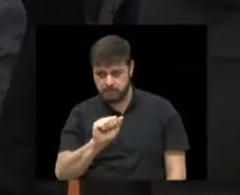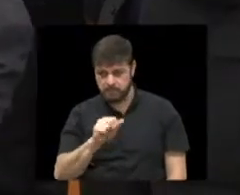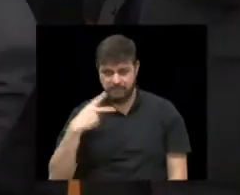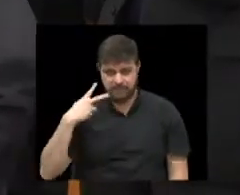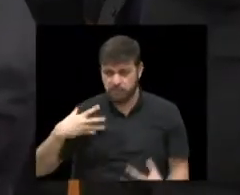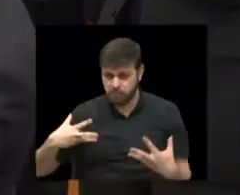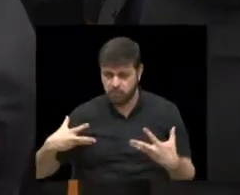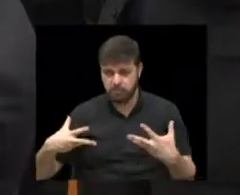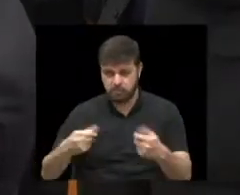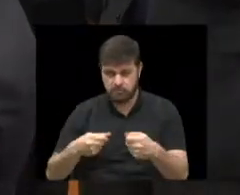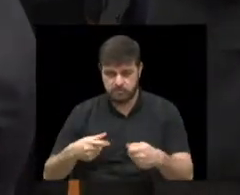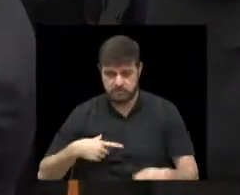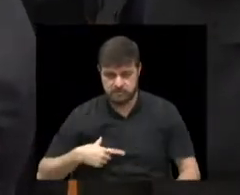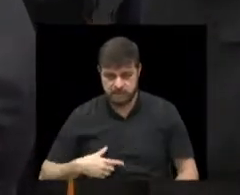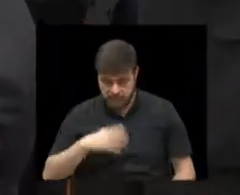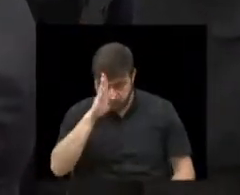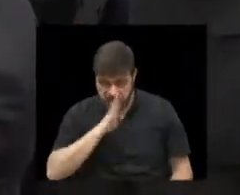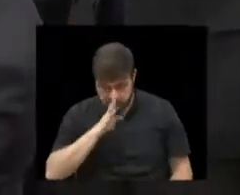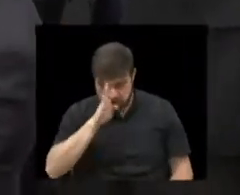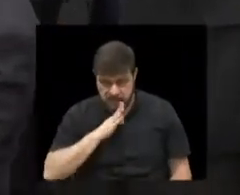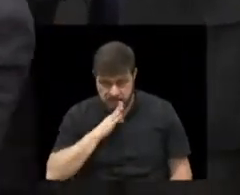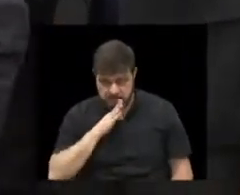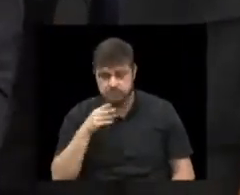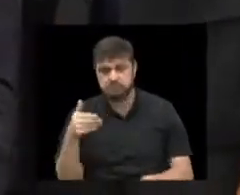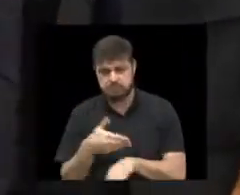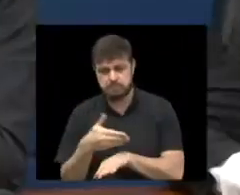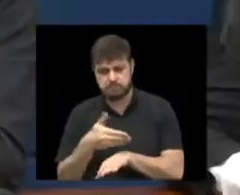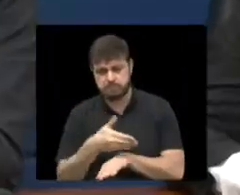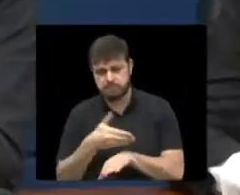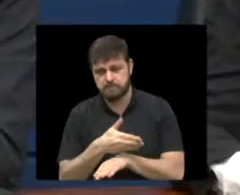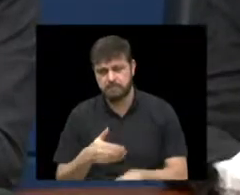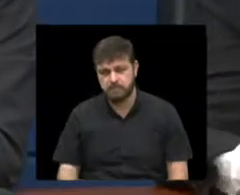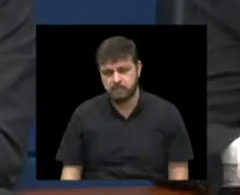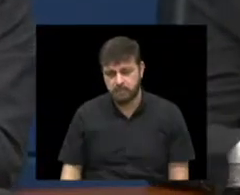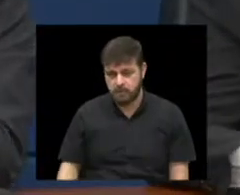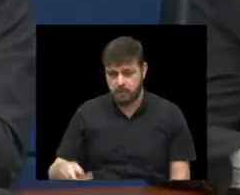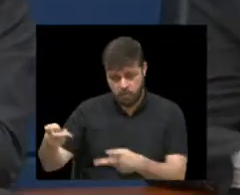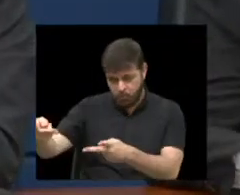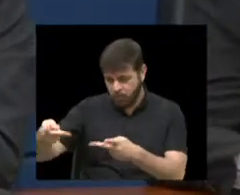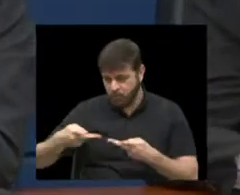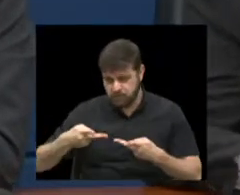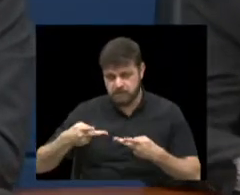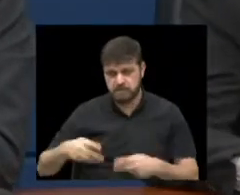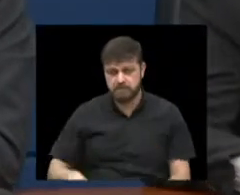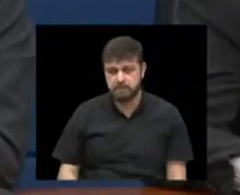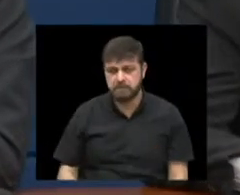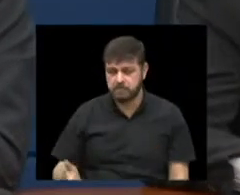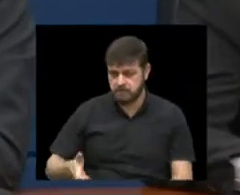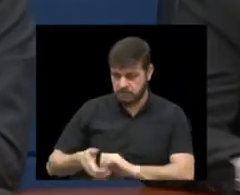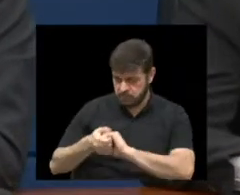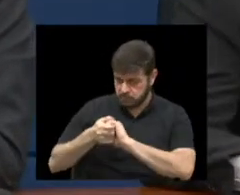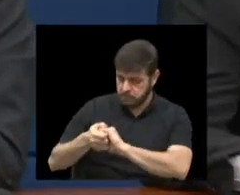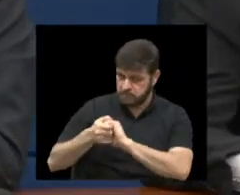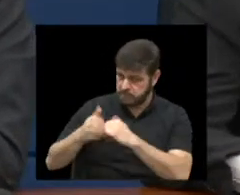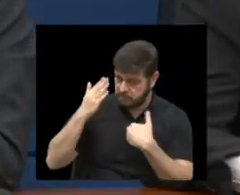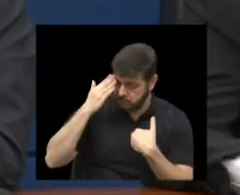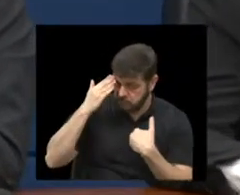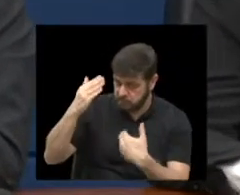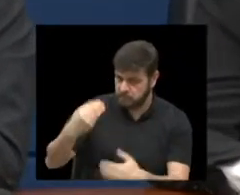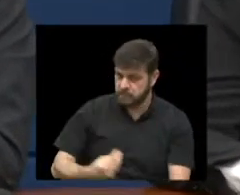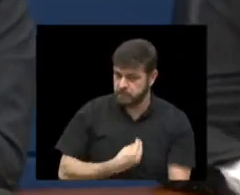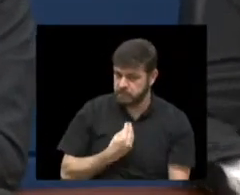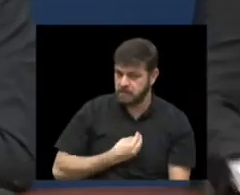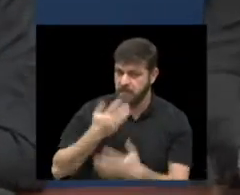vereadores. Os ingressos são gratuitos. Fica o convite aqui e cumprimentar e agradecer a presença da